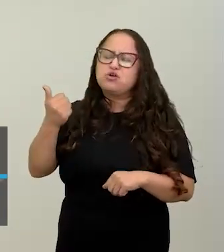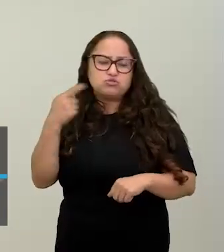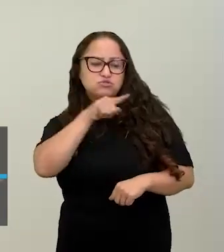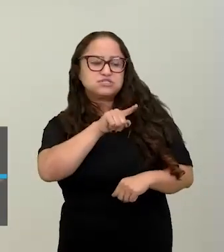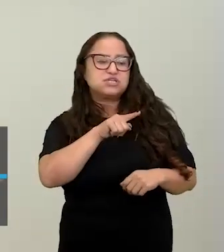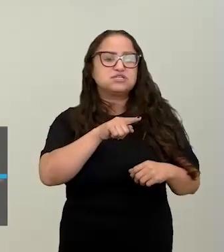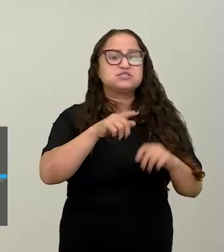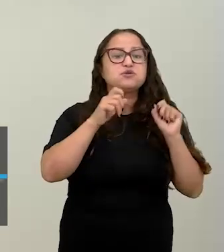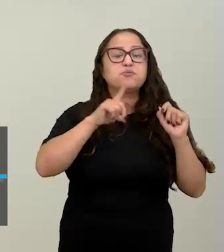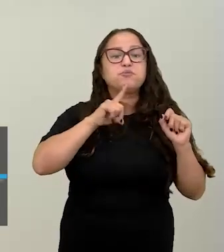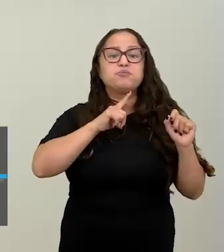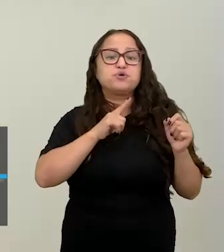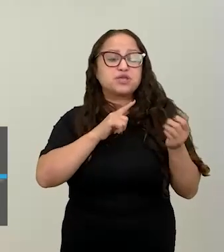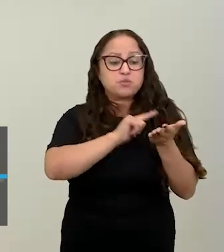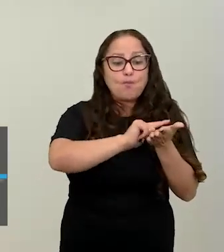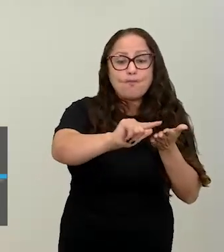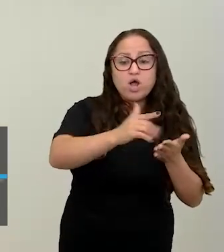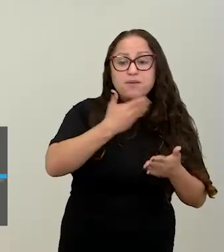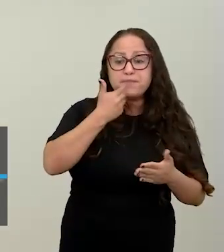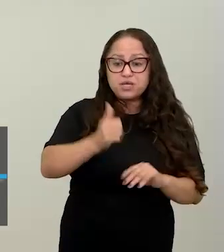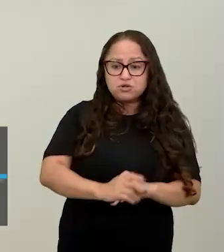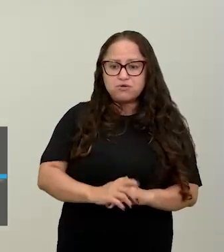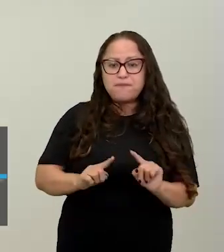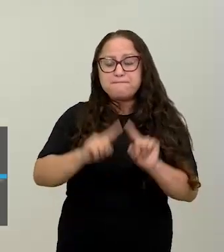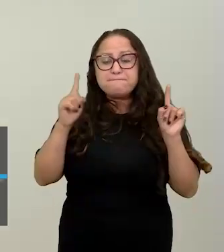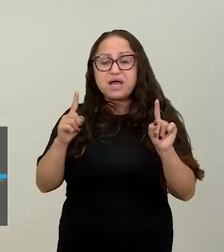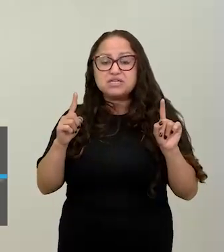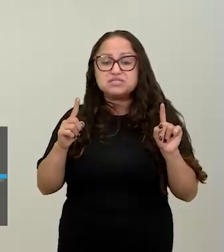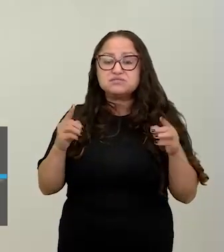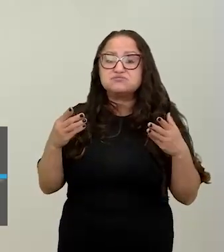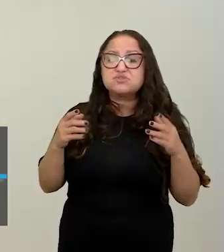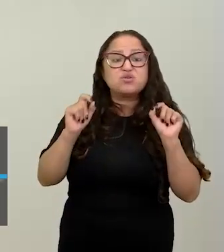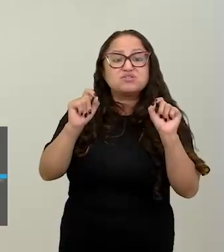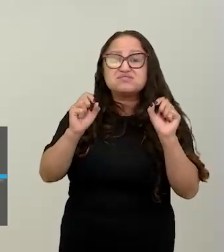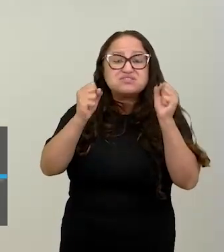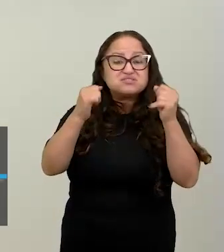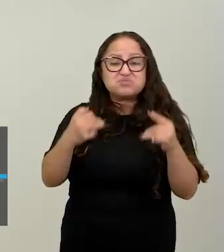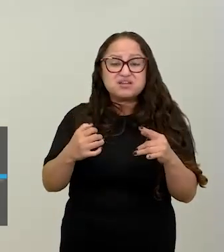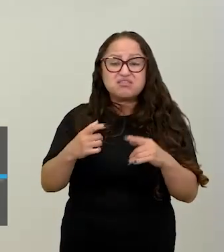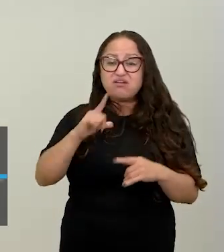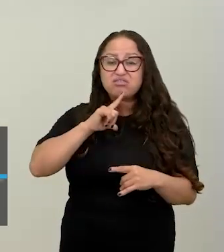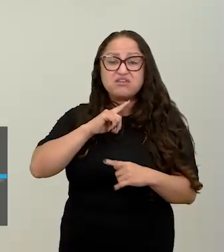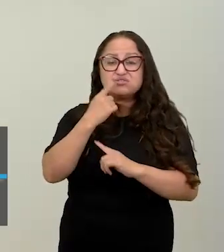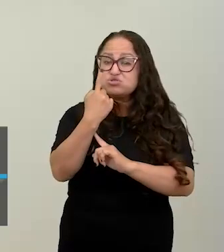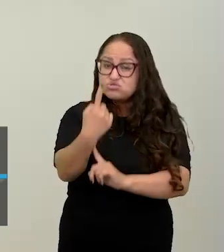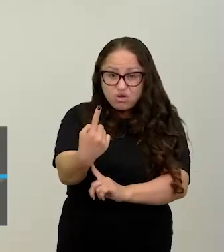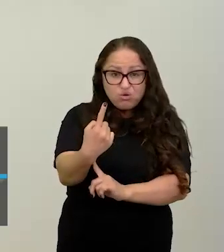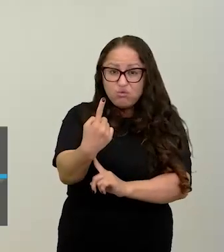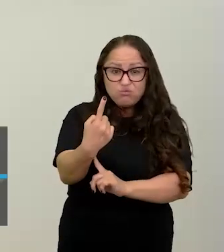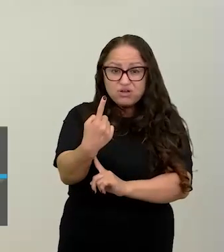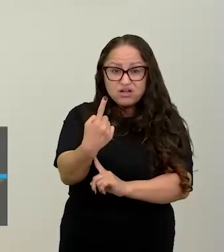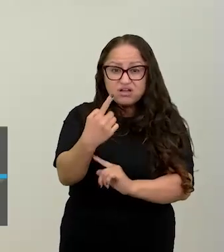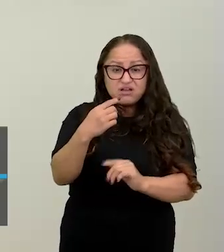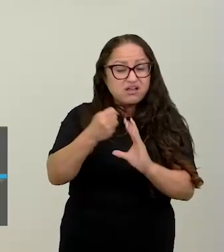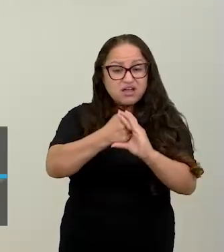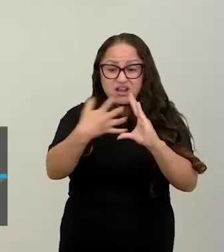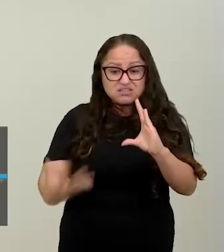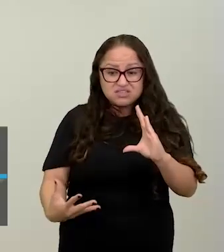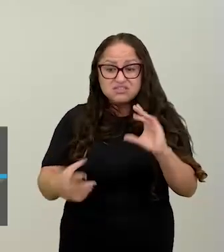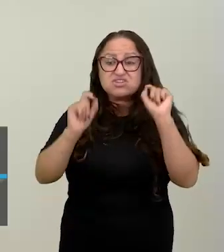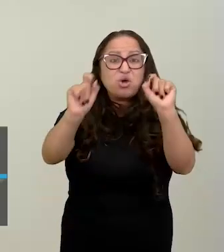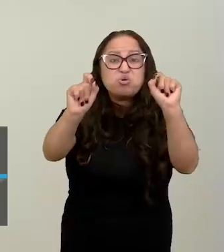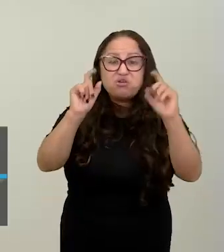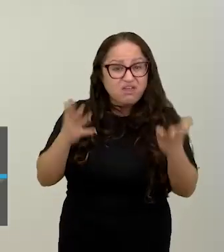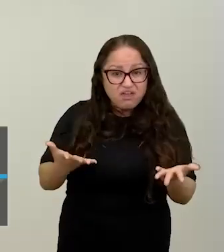rende mais. Mas, no fundo, quando você está falando de detergente, é detergente, ele só tem uma função, que é limpar. Quando você fala